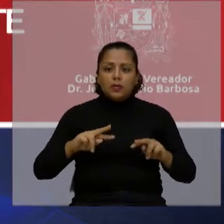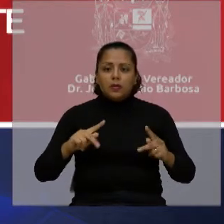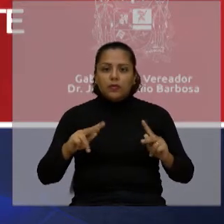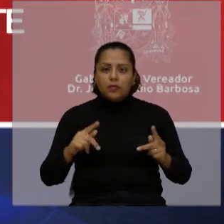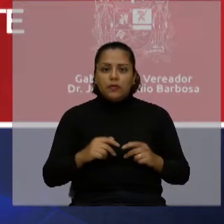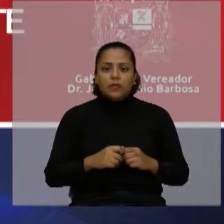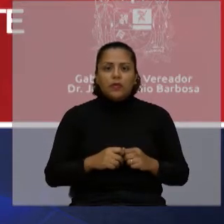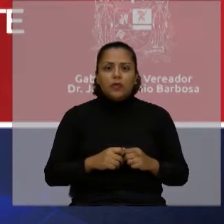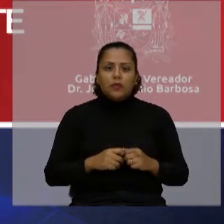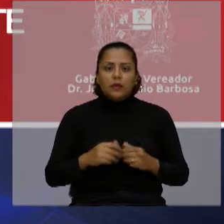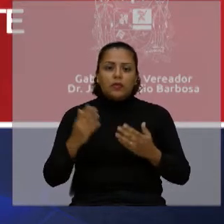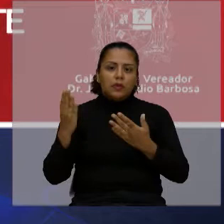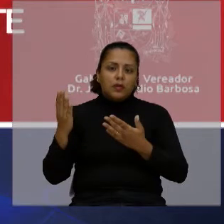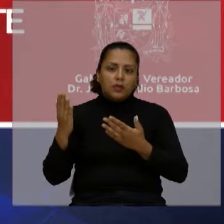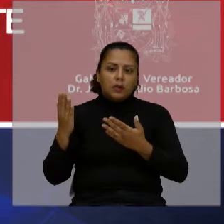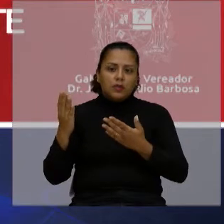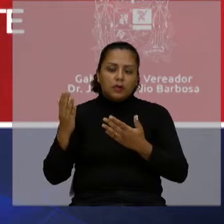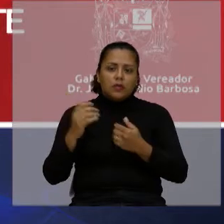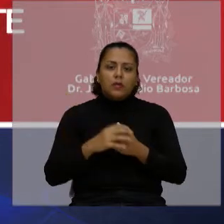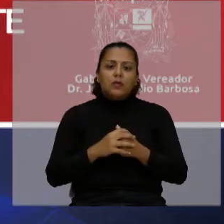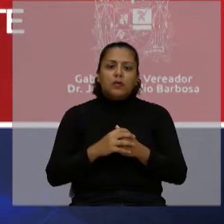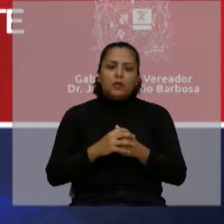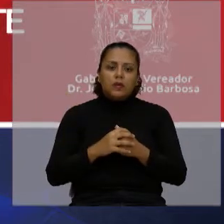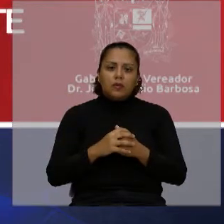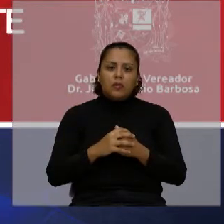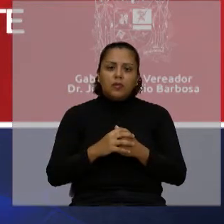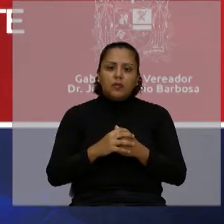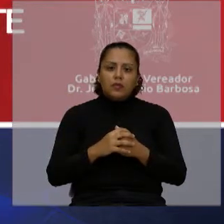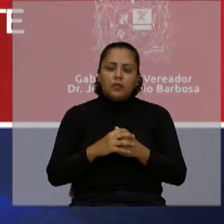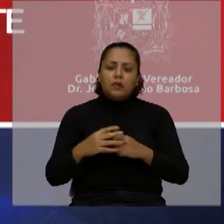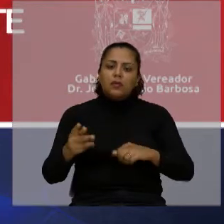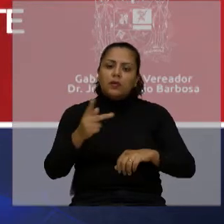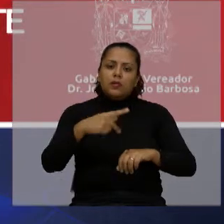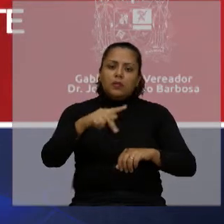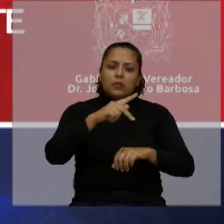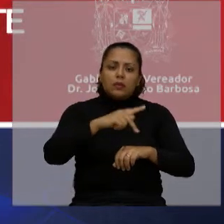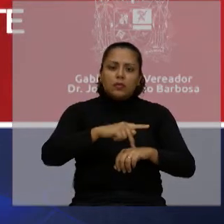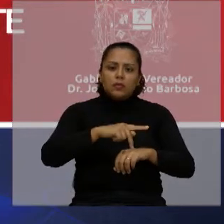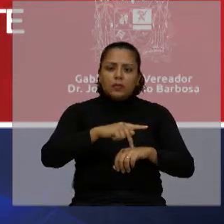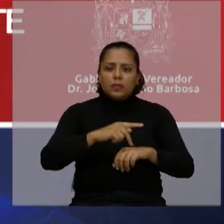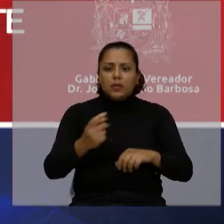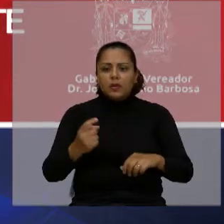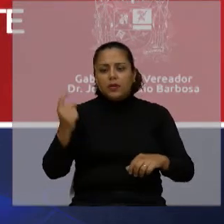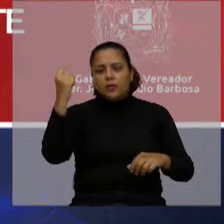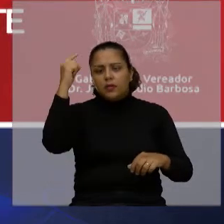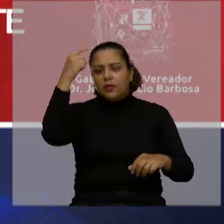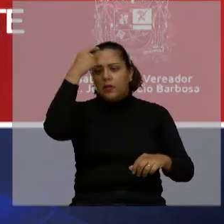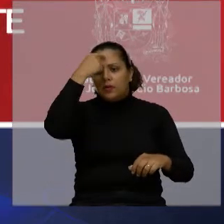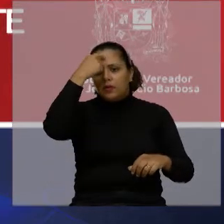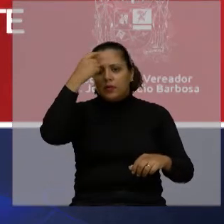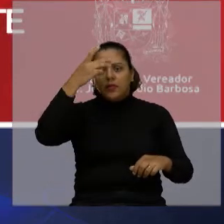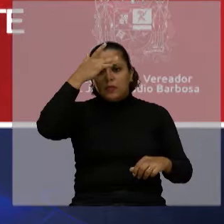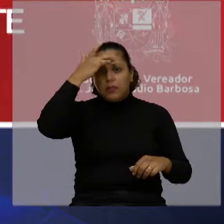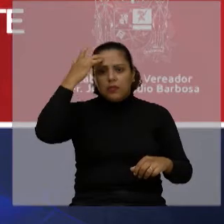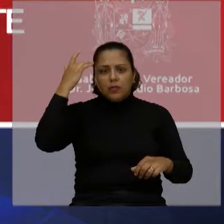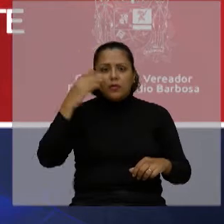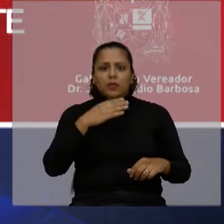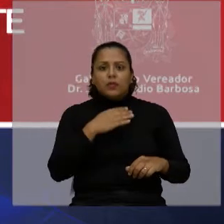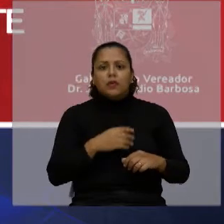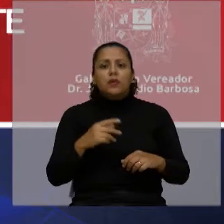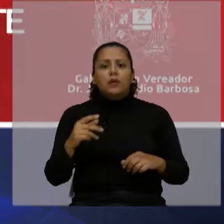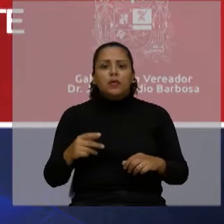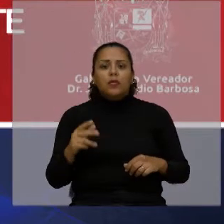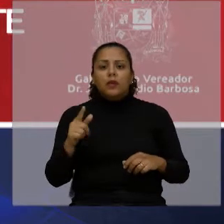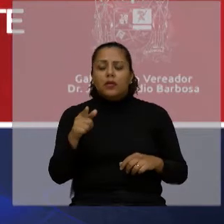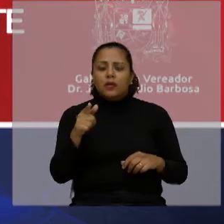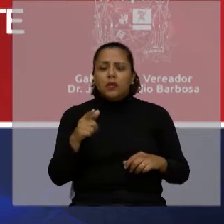Essa imagem é da Índia. Crematórios na Índia, as pessoas estão sendo cremadas dessa maneira. Eu avisei aqui a todos